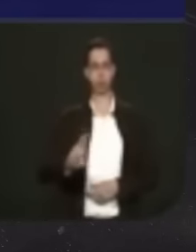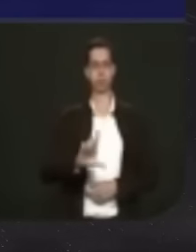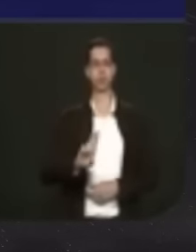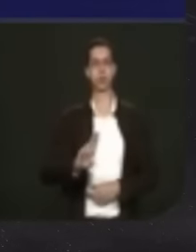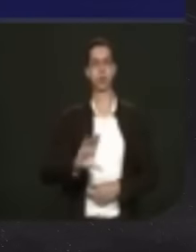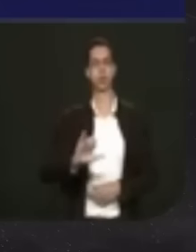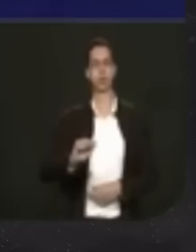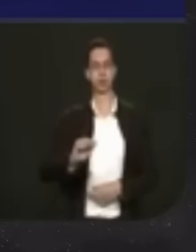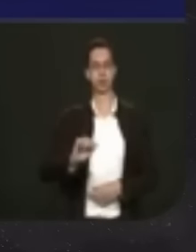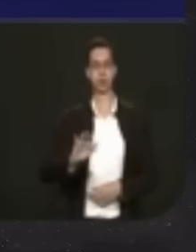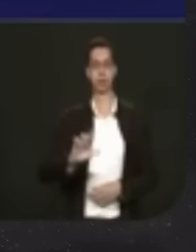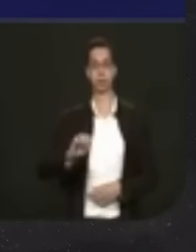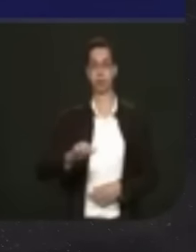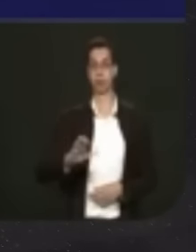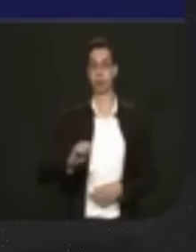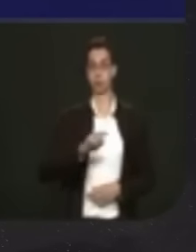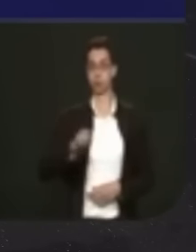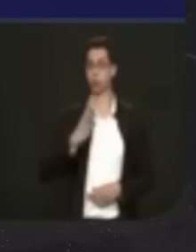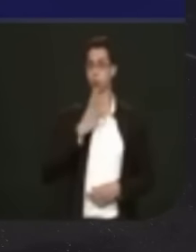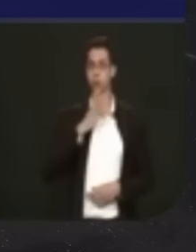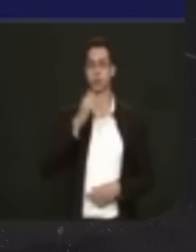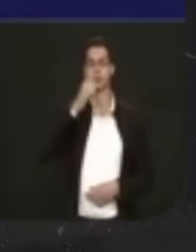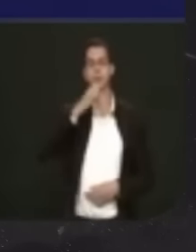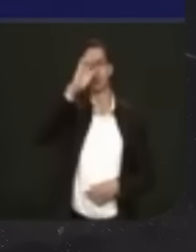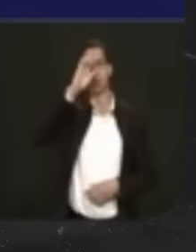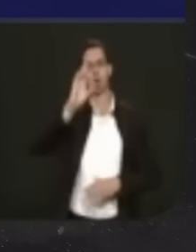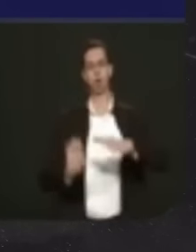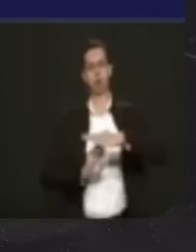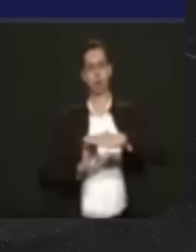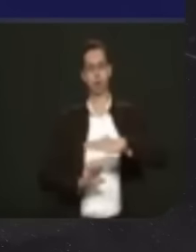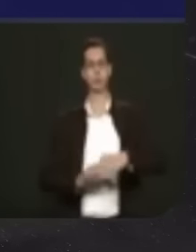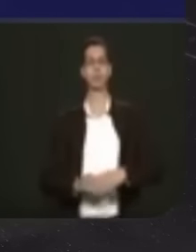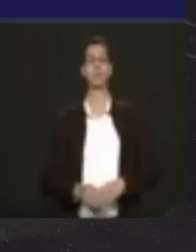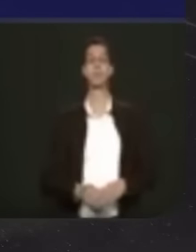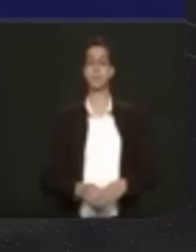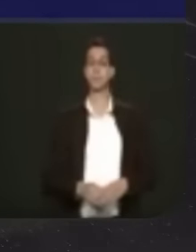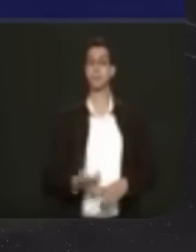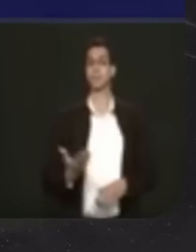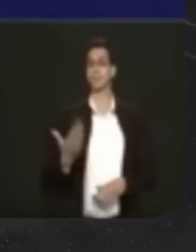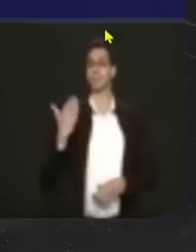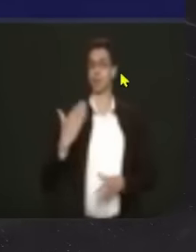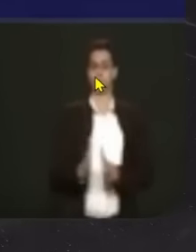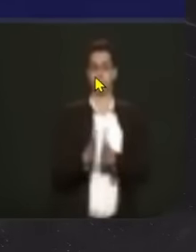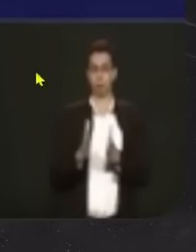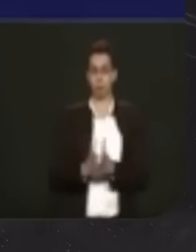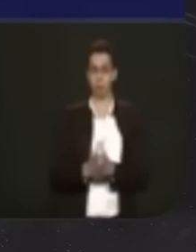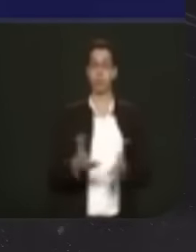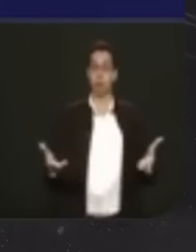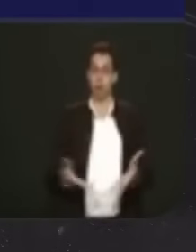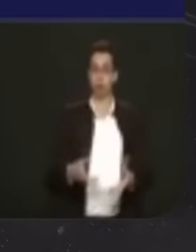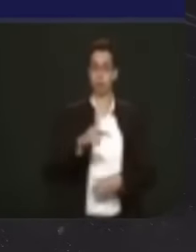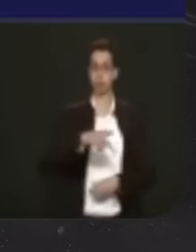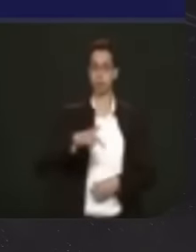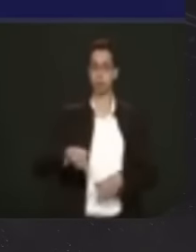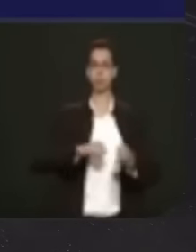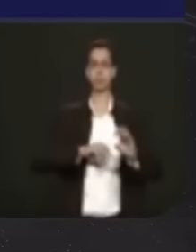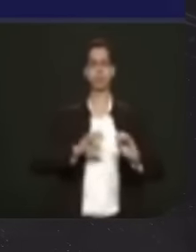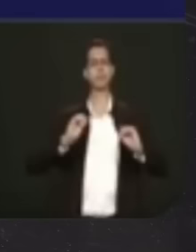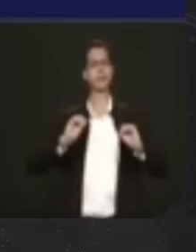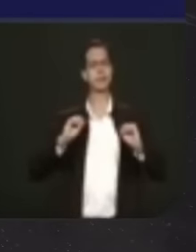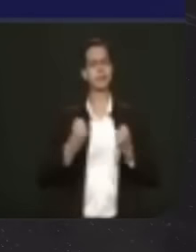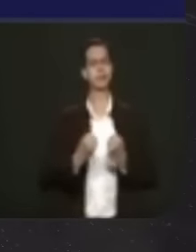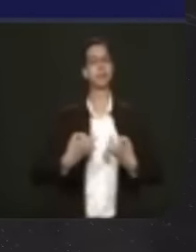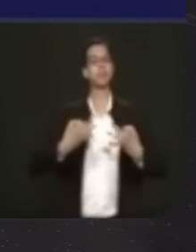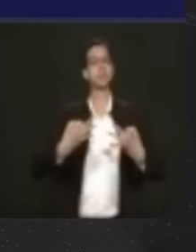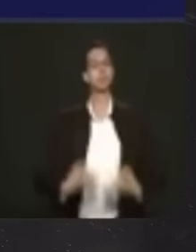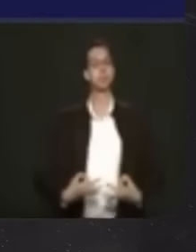empresária vem de baixo professora uma grande defensora da educação e honesta o que aparentemente é um divisor